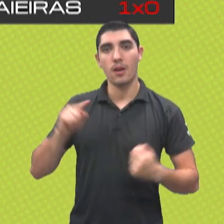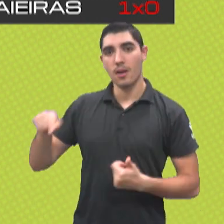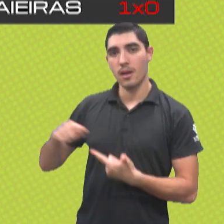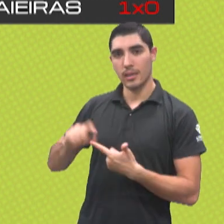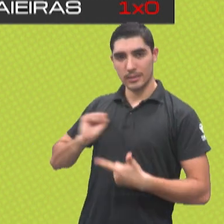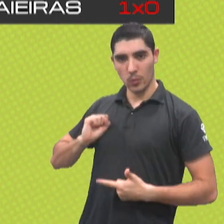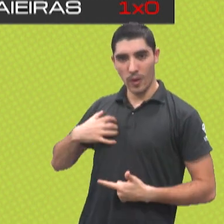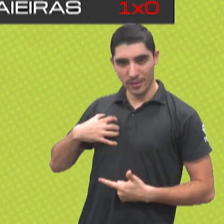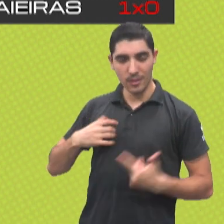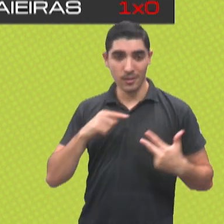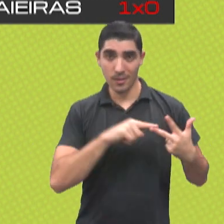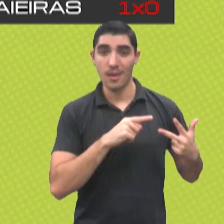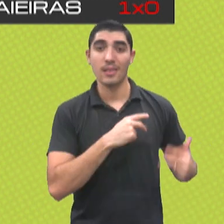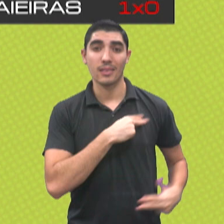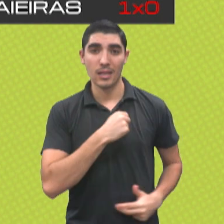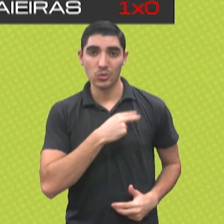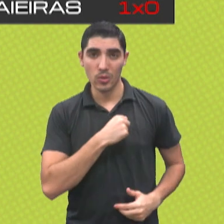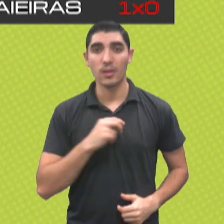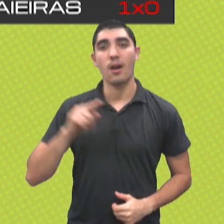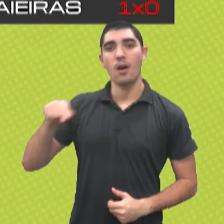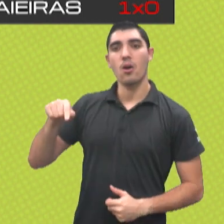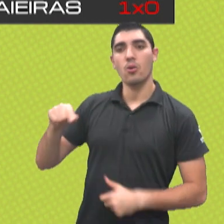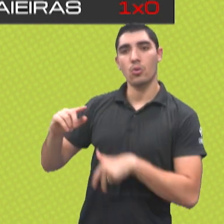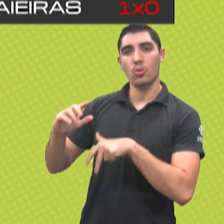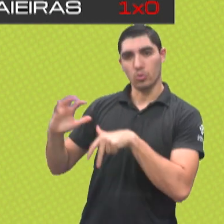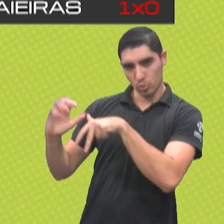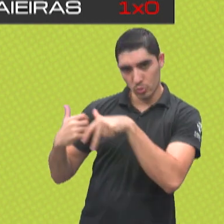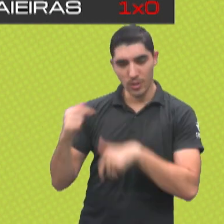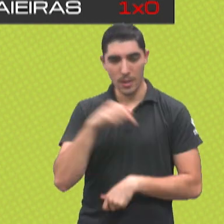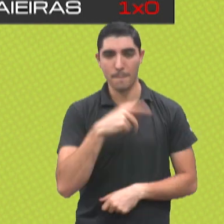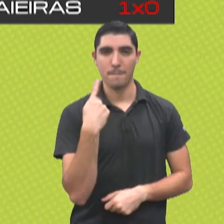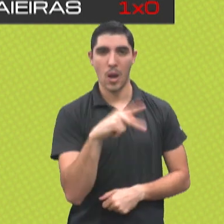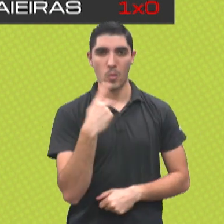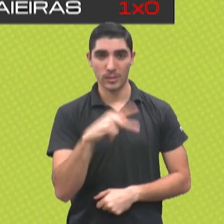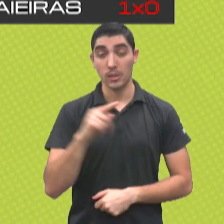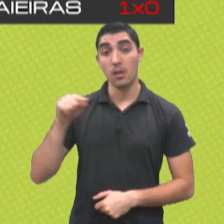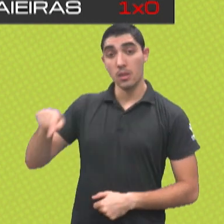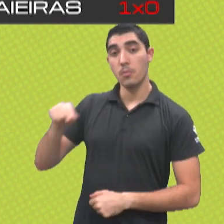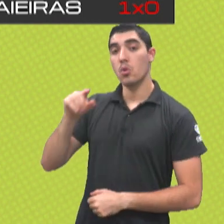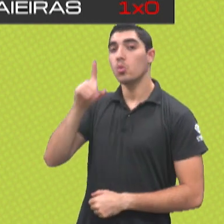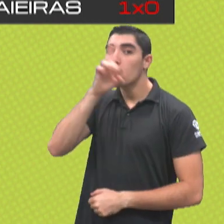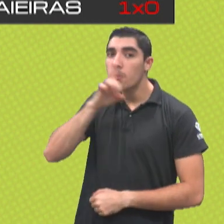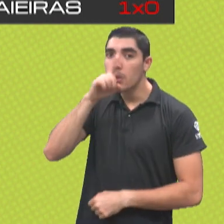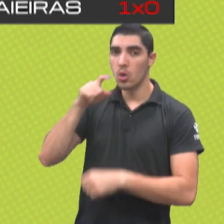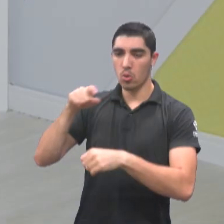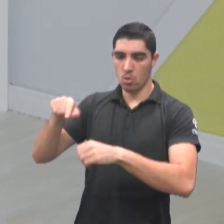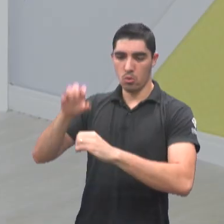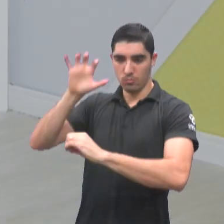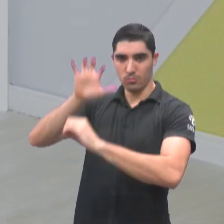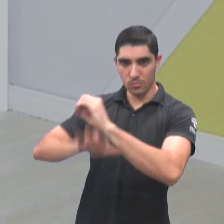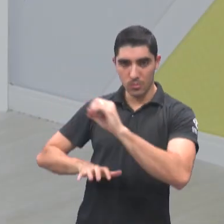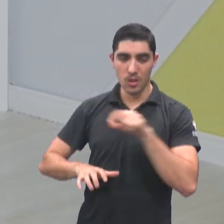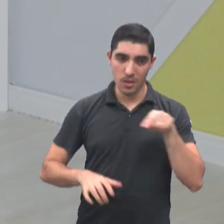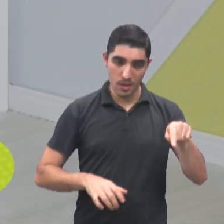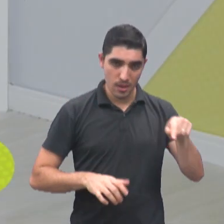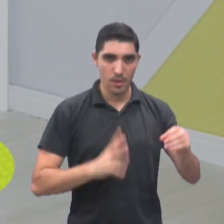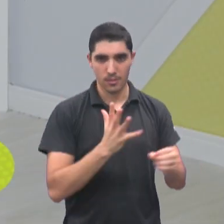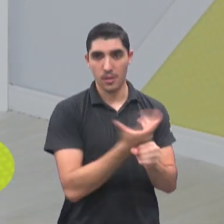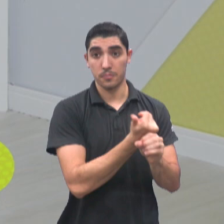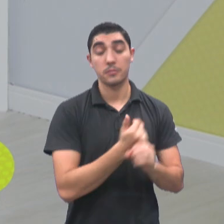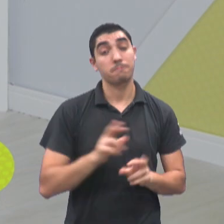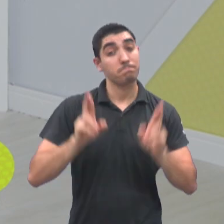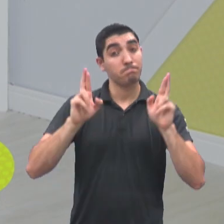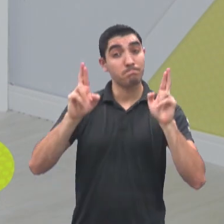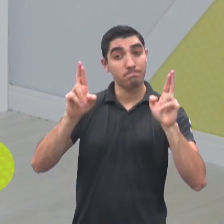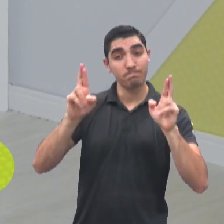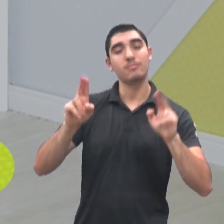Joseense e Paulista, os 3 jogos às 3 da tarde. No domingo, jogo isolado, União Barbarense e Colorado. Esperamos aqui, ó, que o Joseense esteja classificado. Segunda-feira